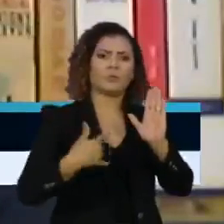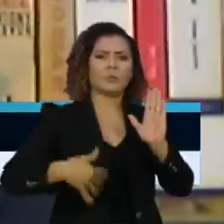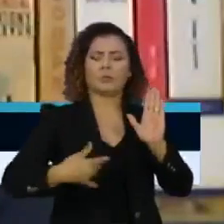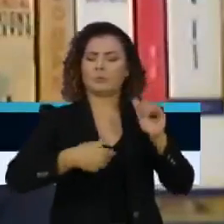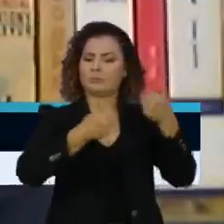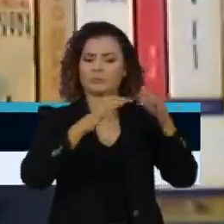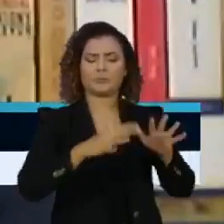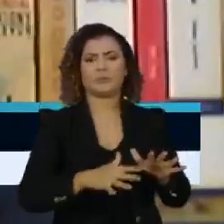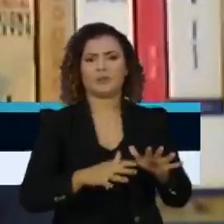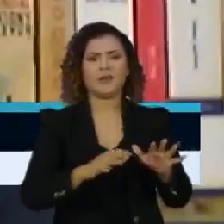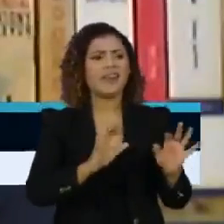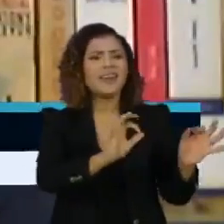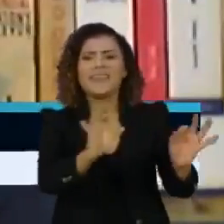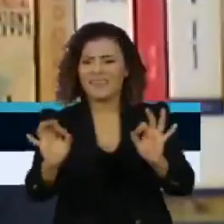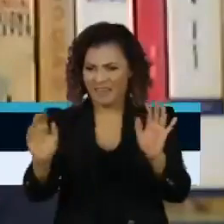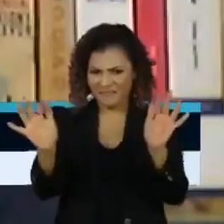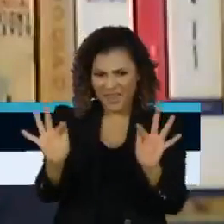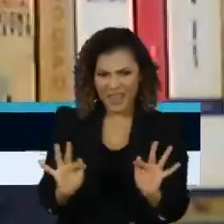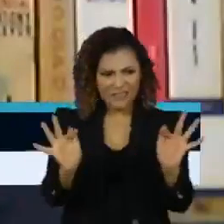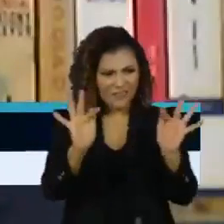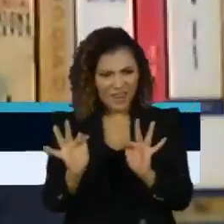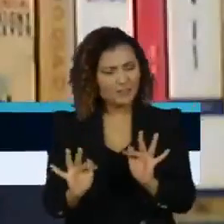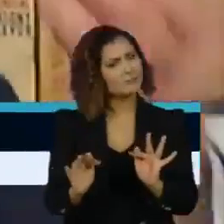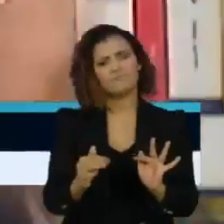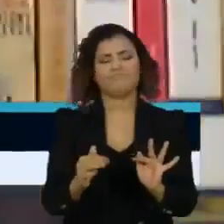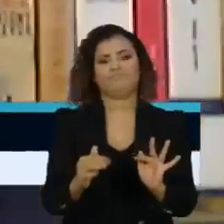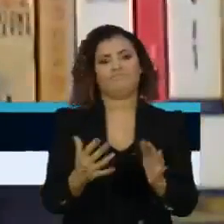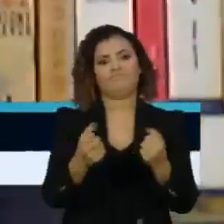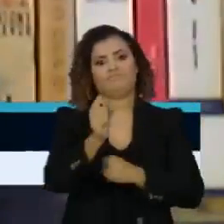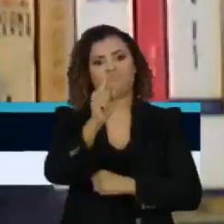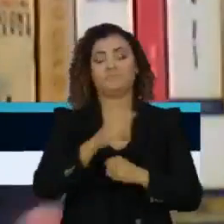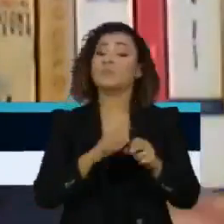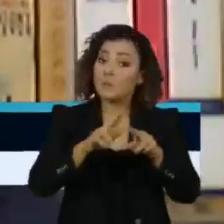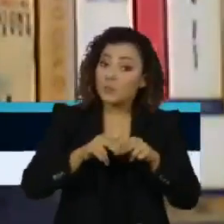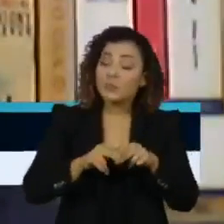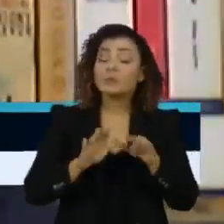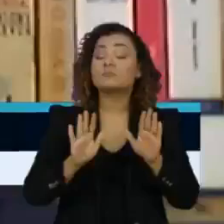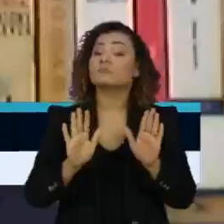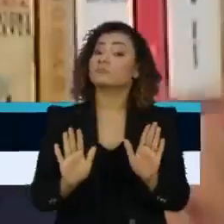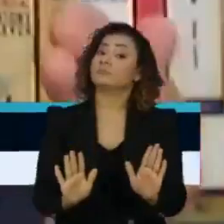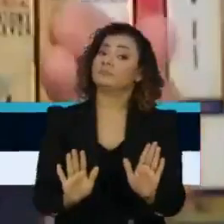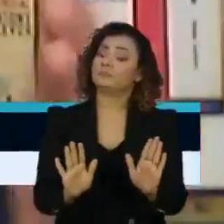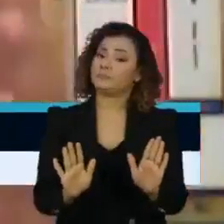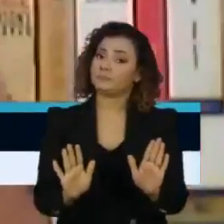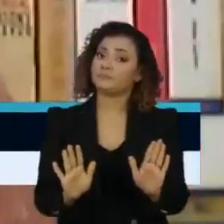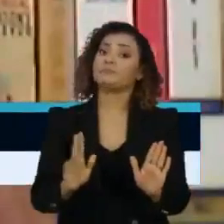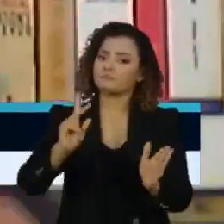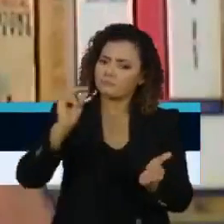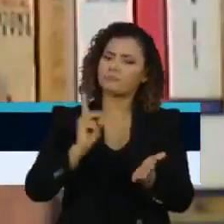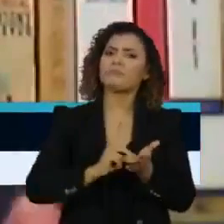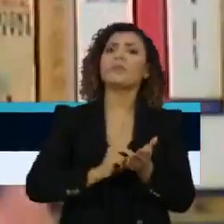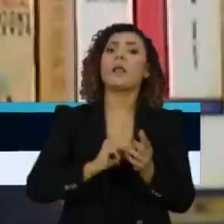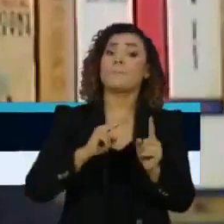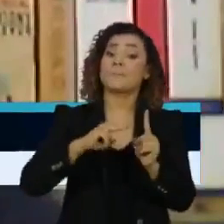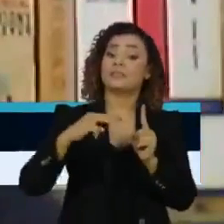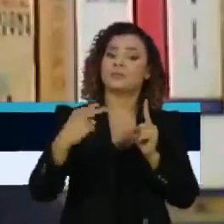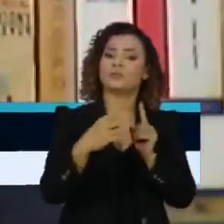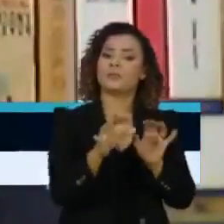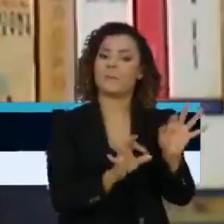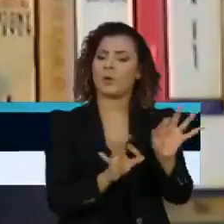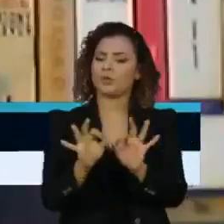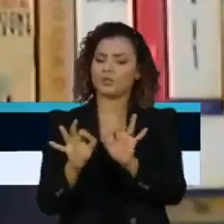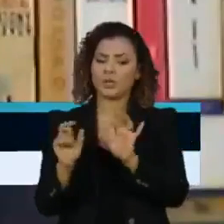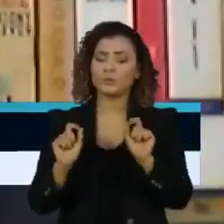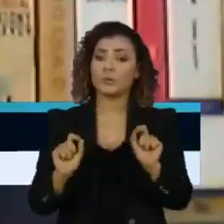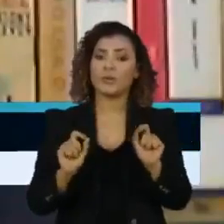infeliz. Ninguém celebra supressão das liberdades, a não ser que tenha como perspectiva, como projeto,